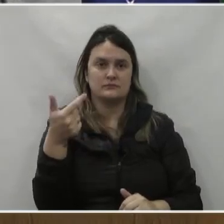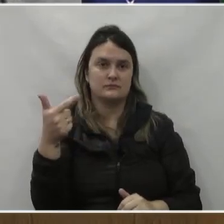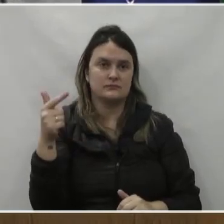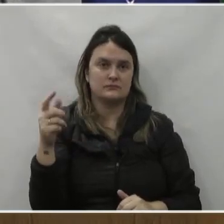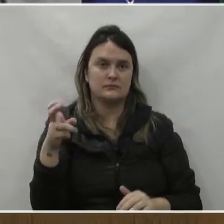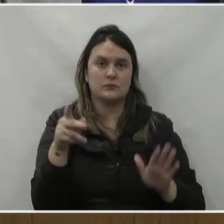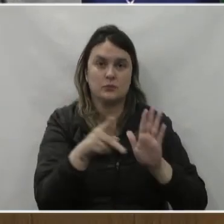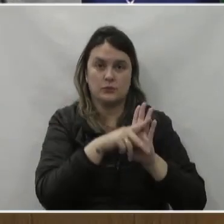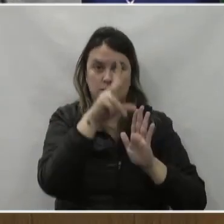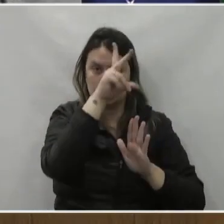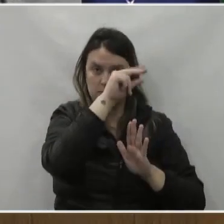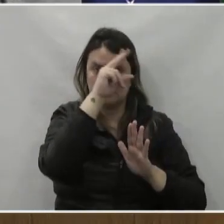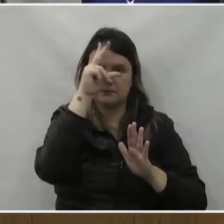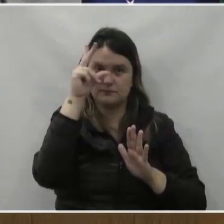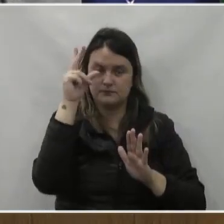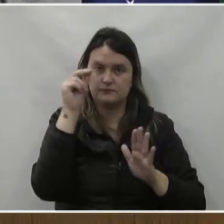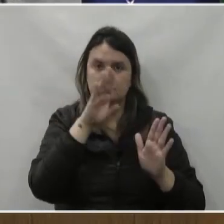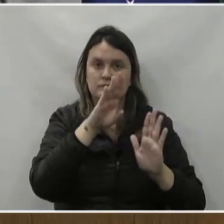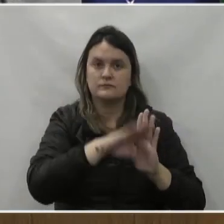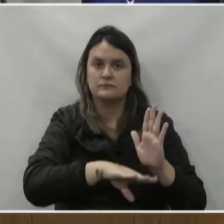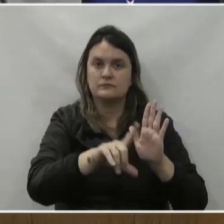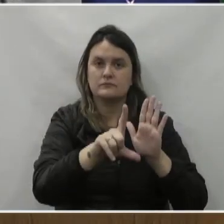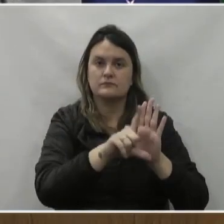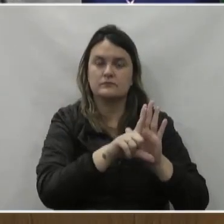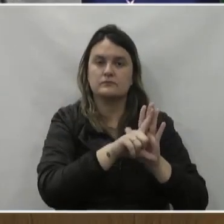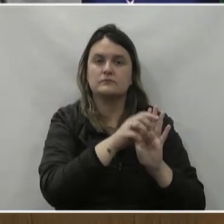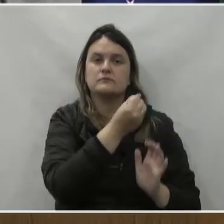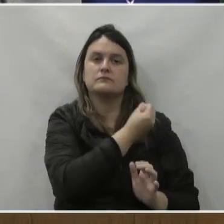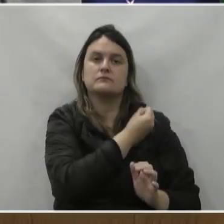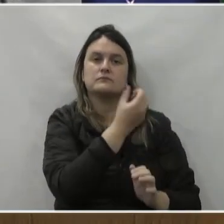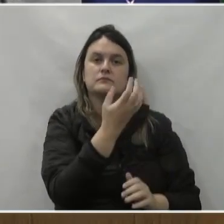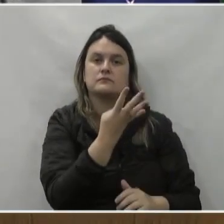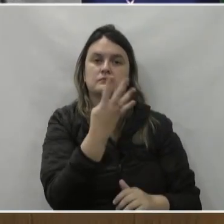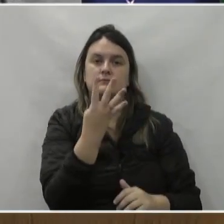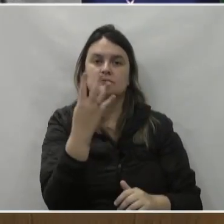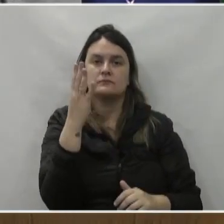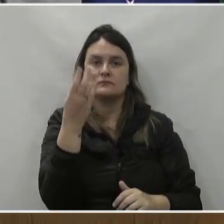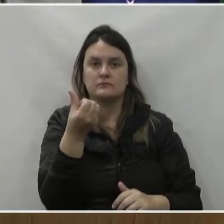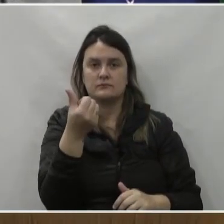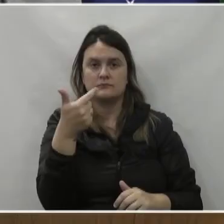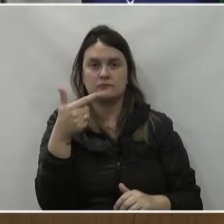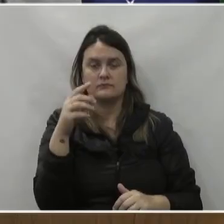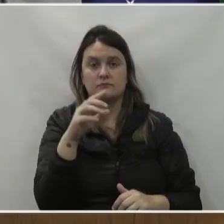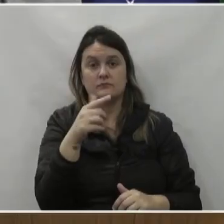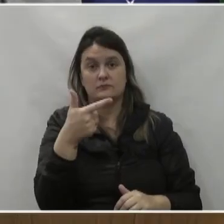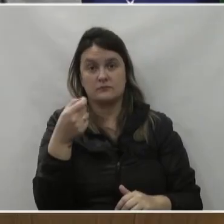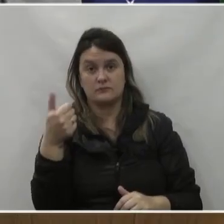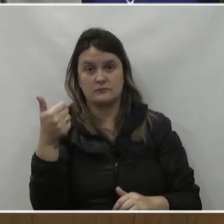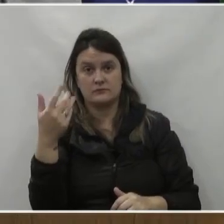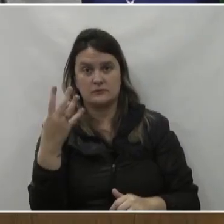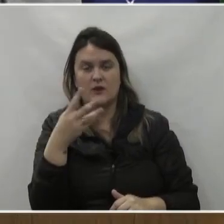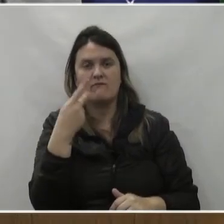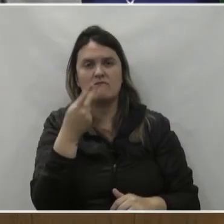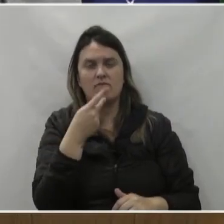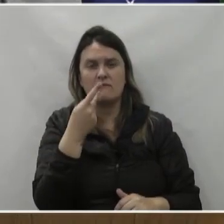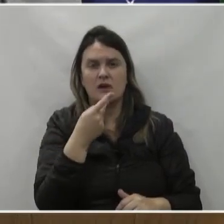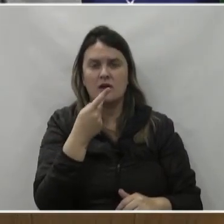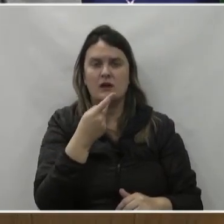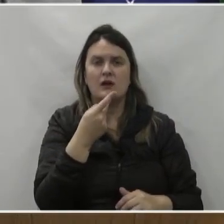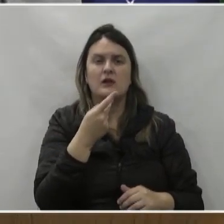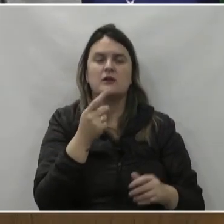46/2025 do Executivo. Revoga a Lei Ordinária número 4462 de 2014, que dispõe